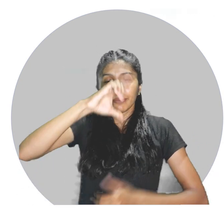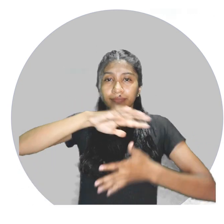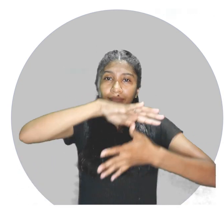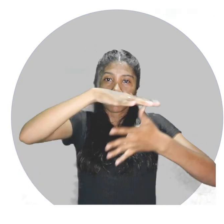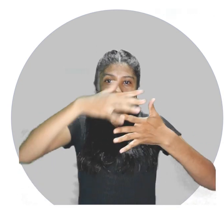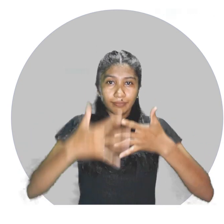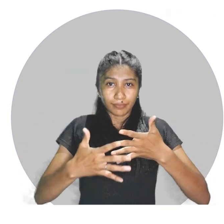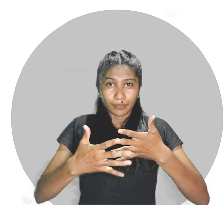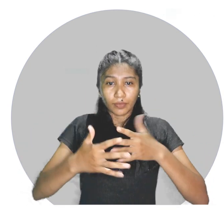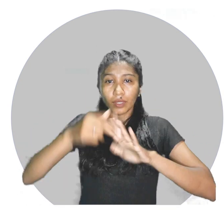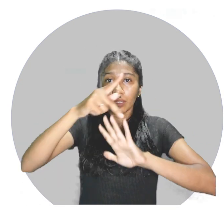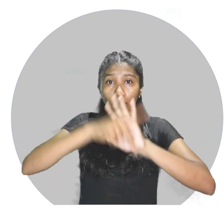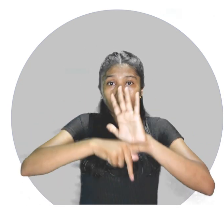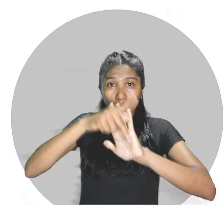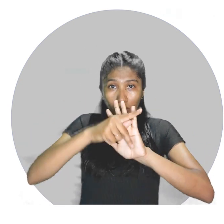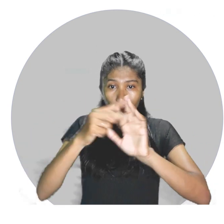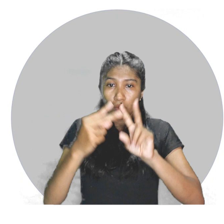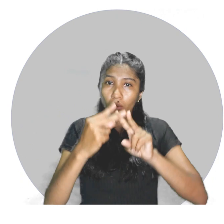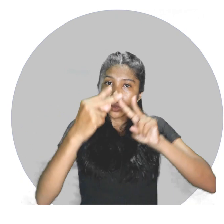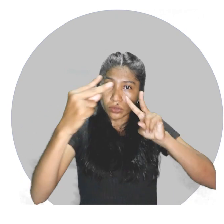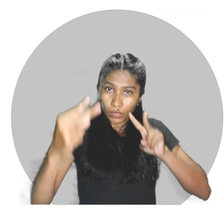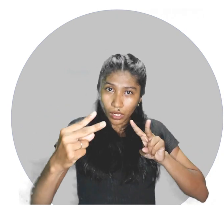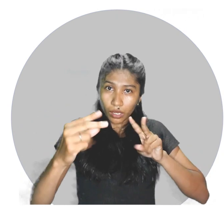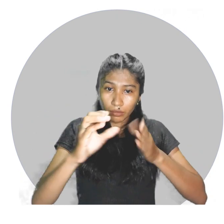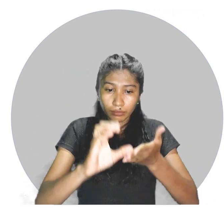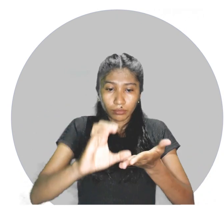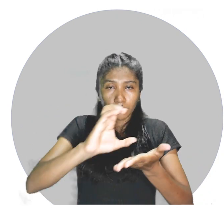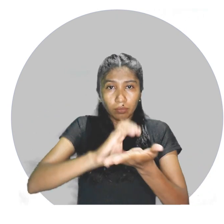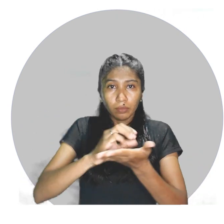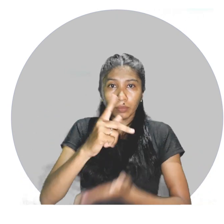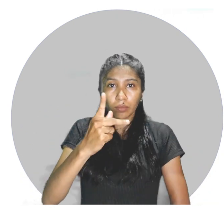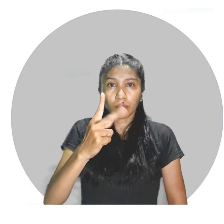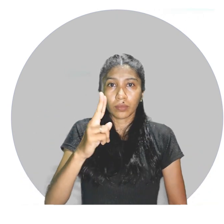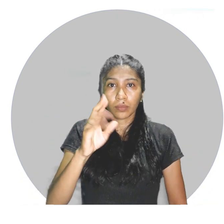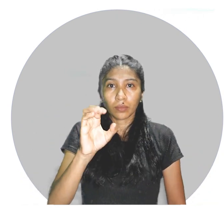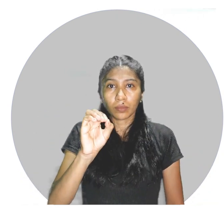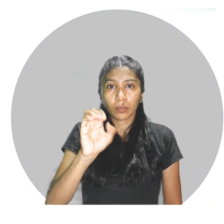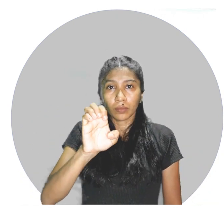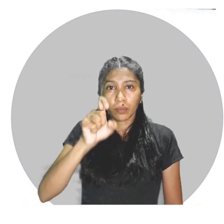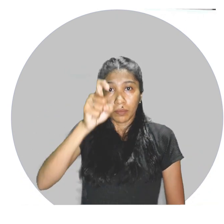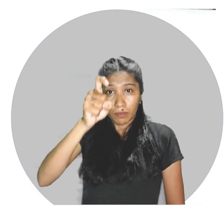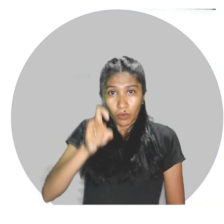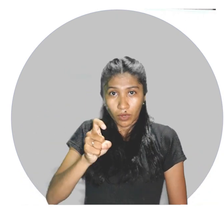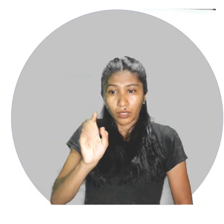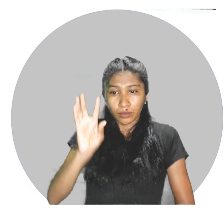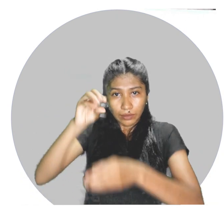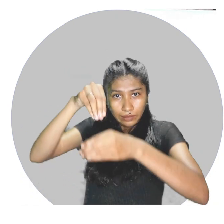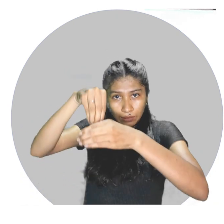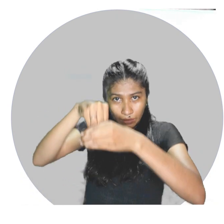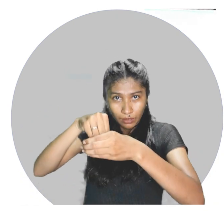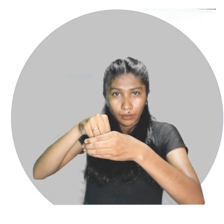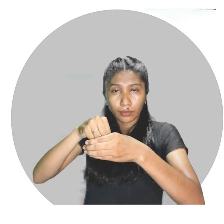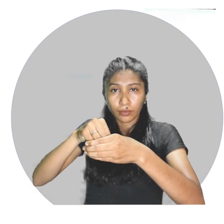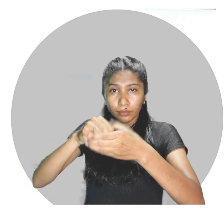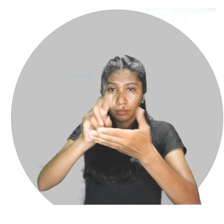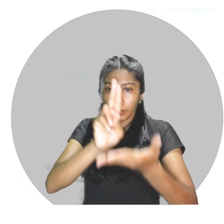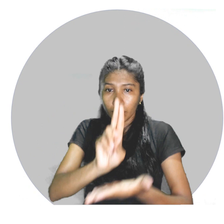em Libras, que é um projeto de extensão financiado pela PROEX na Universidade do Estado do